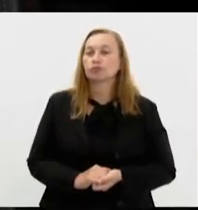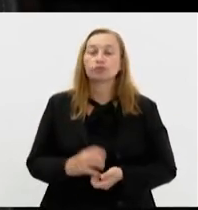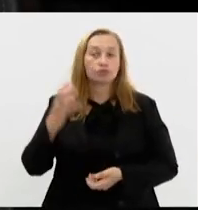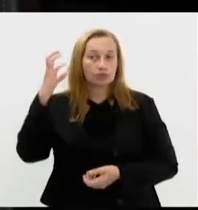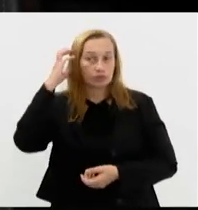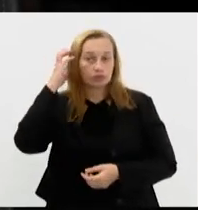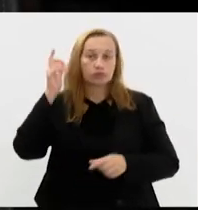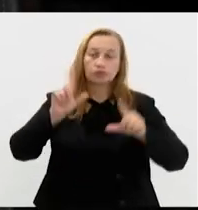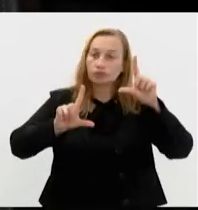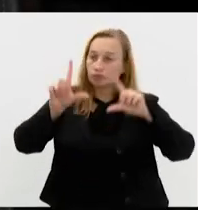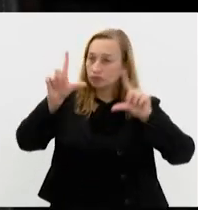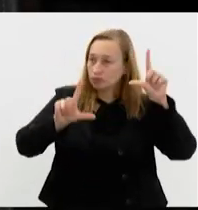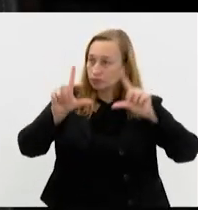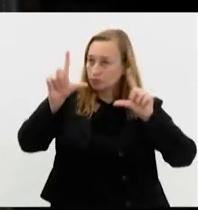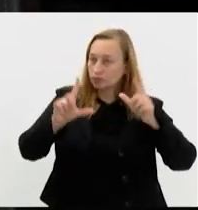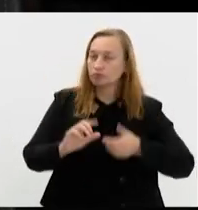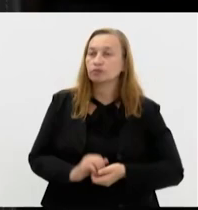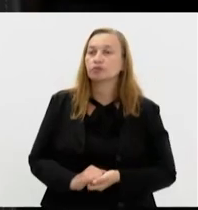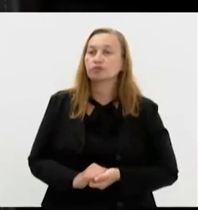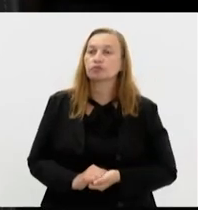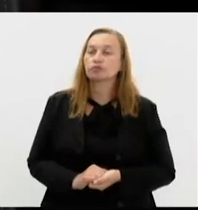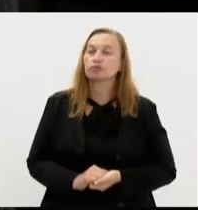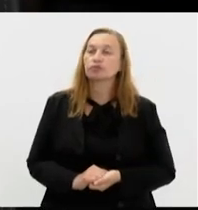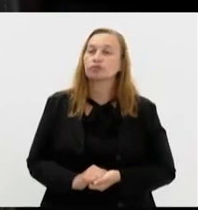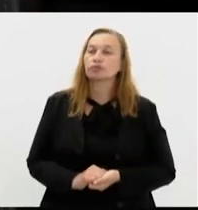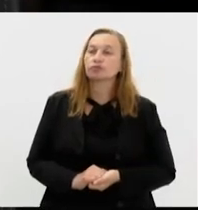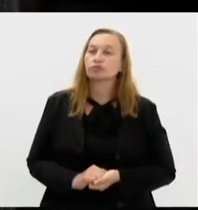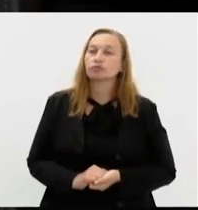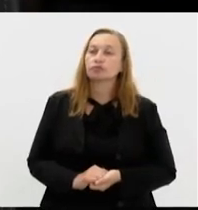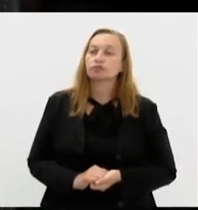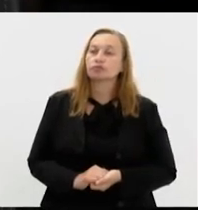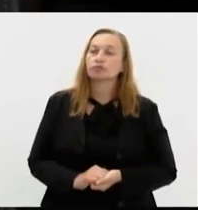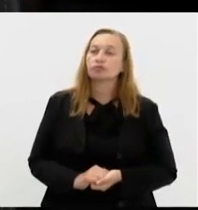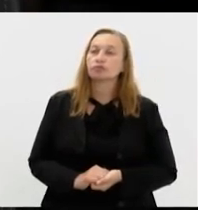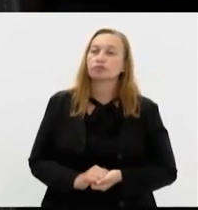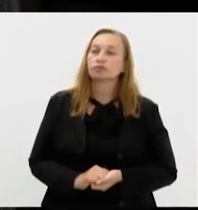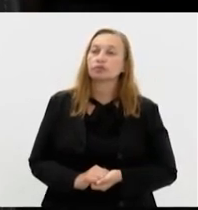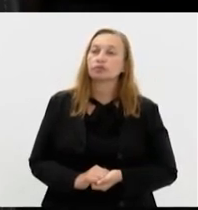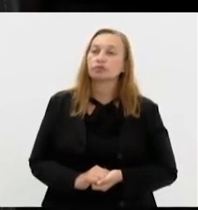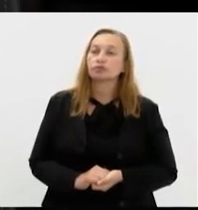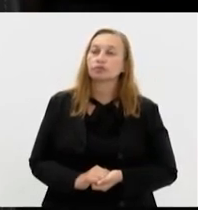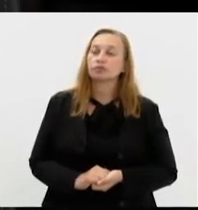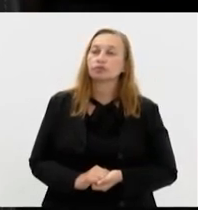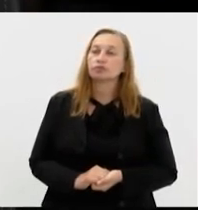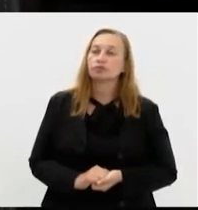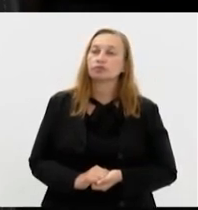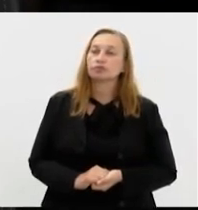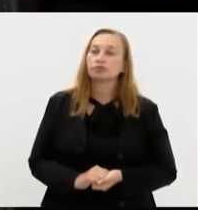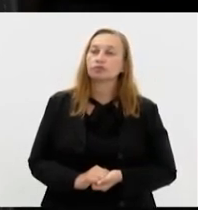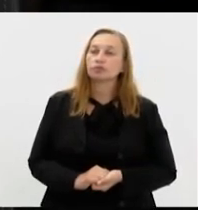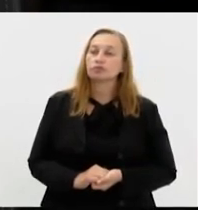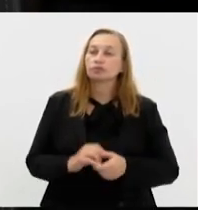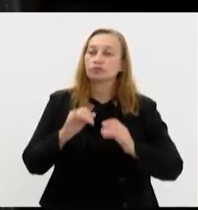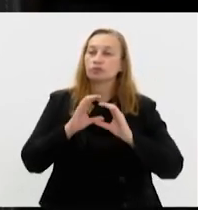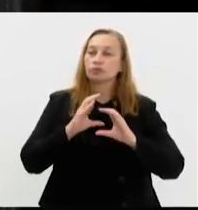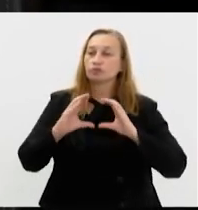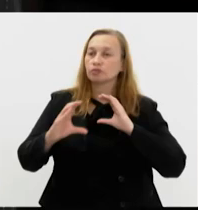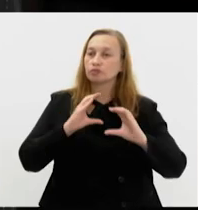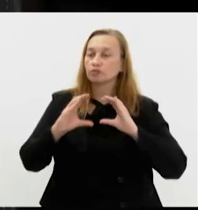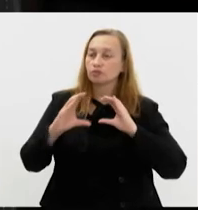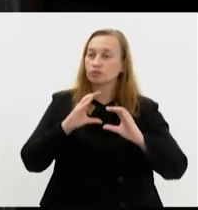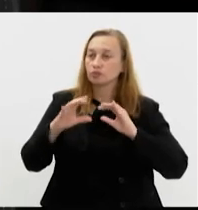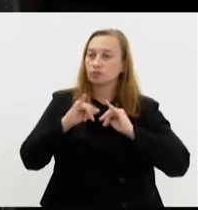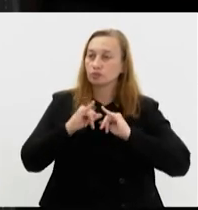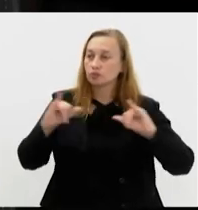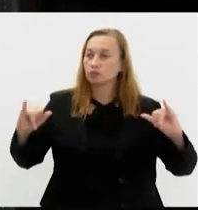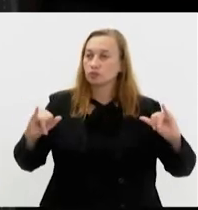televisão H que a havia autorização da justiça eleitoral para que se façam comunicações e